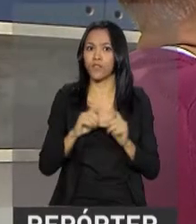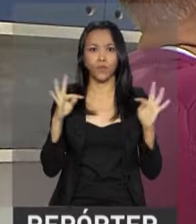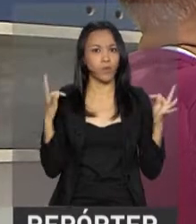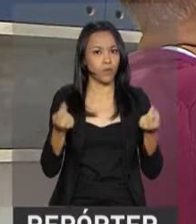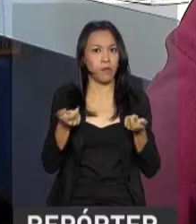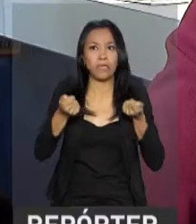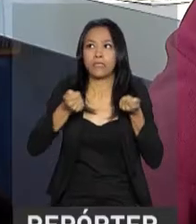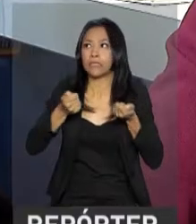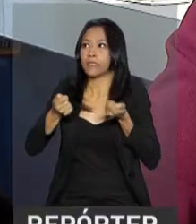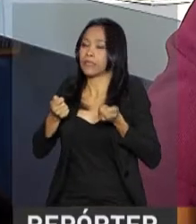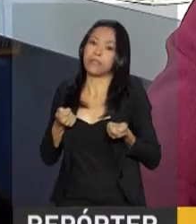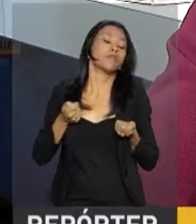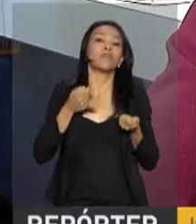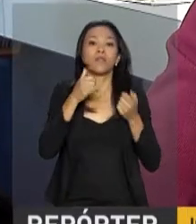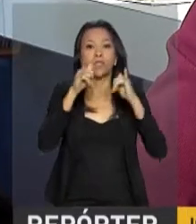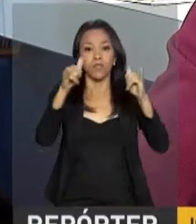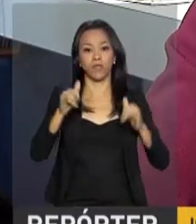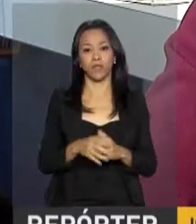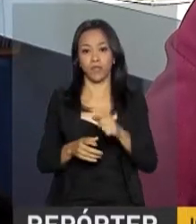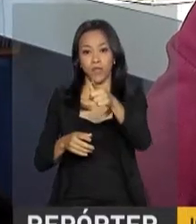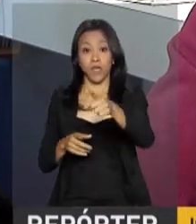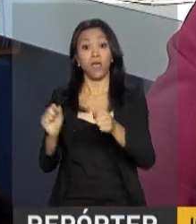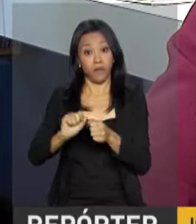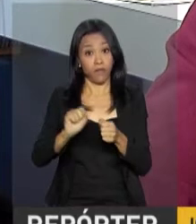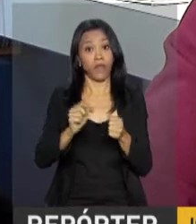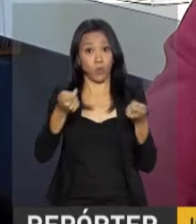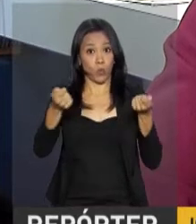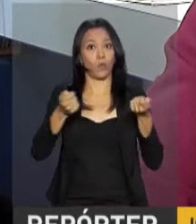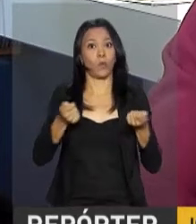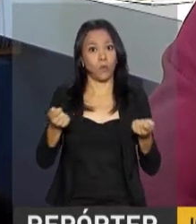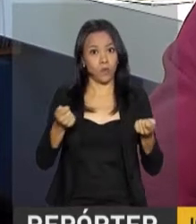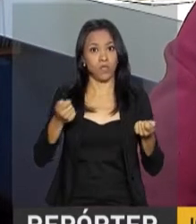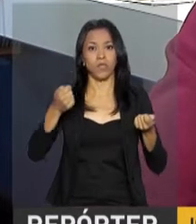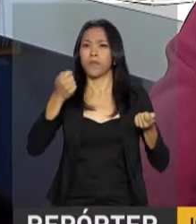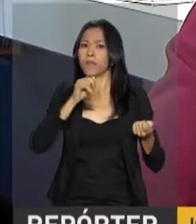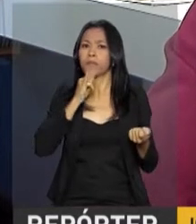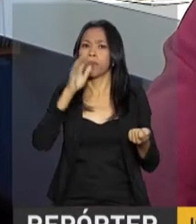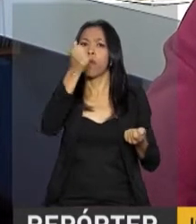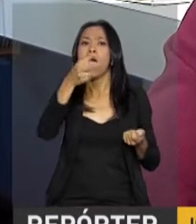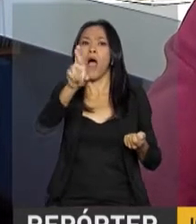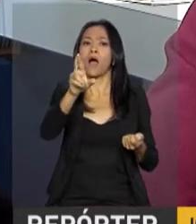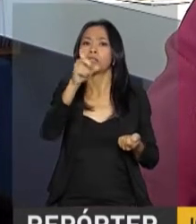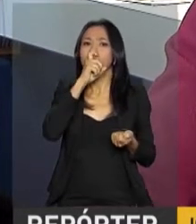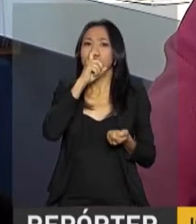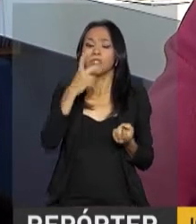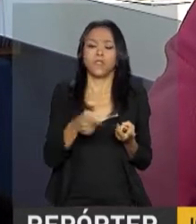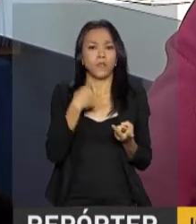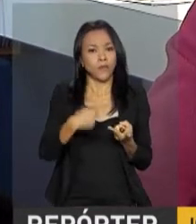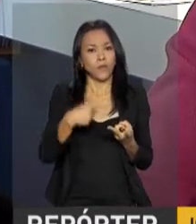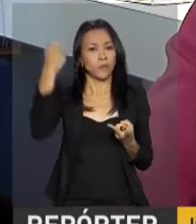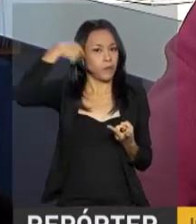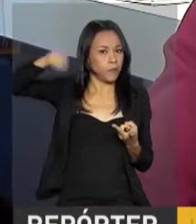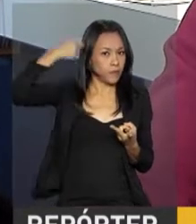economizar diariamente a gente faz um controle que muito rígido né em relação ao ar condicionado a o funcionamento de de